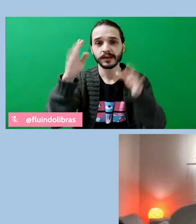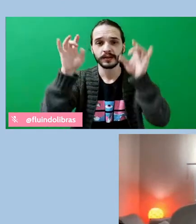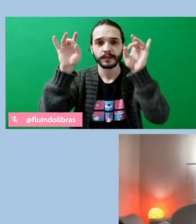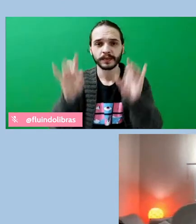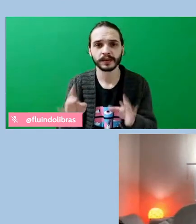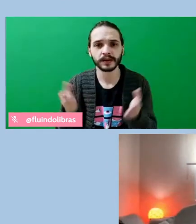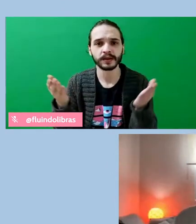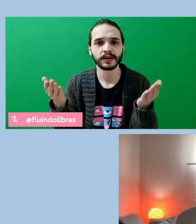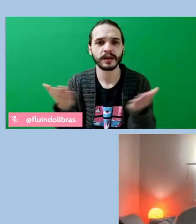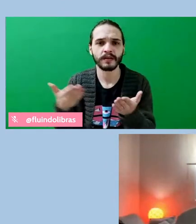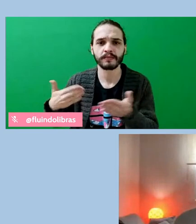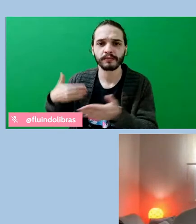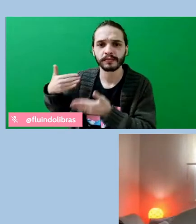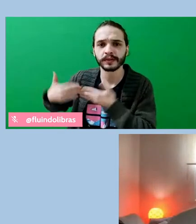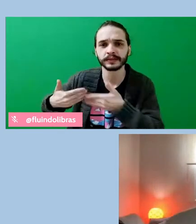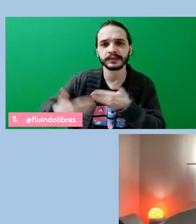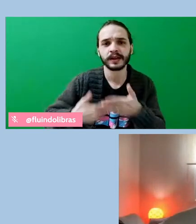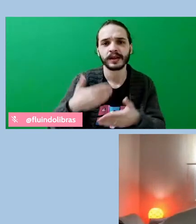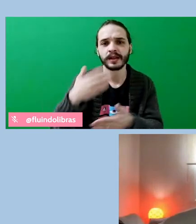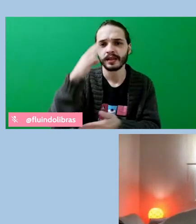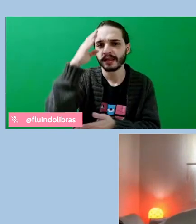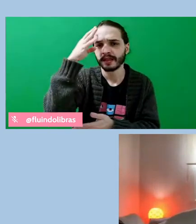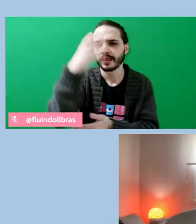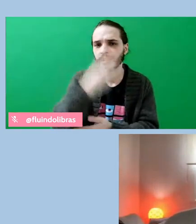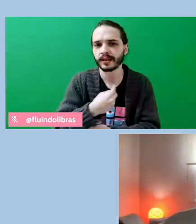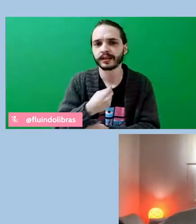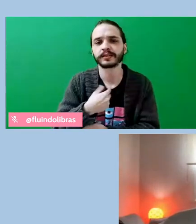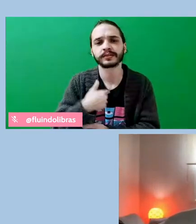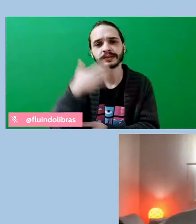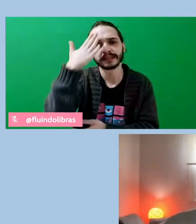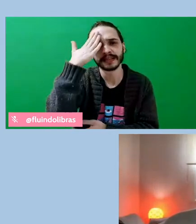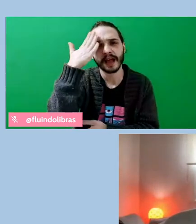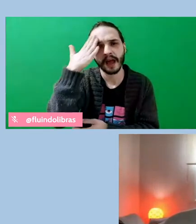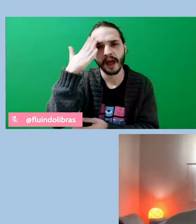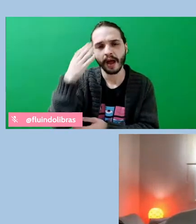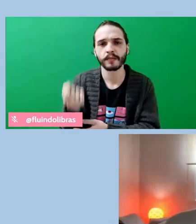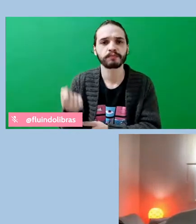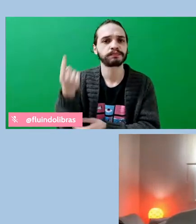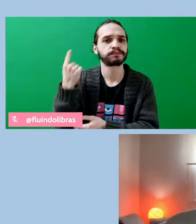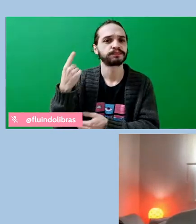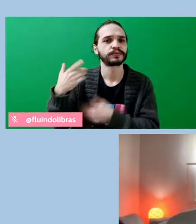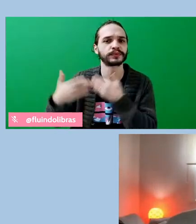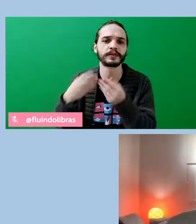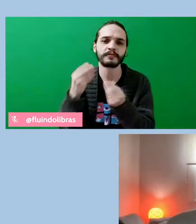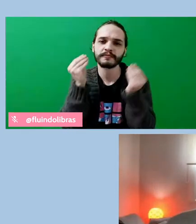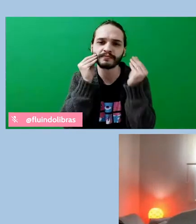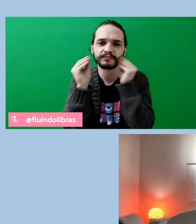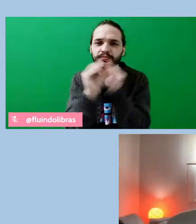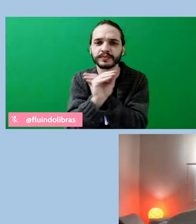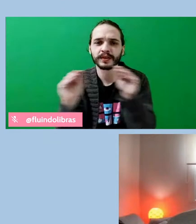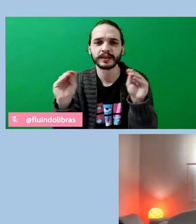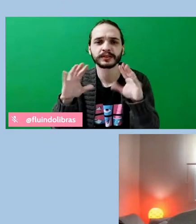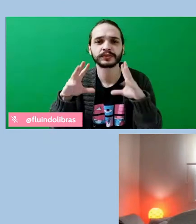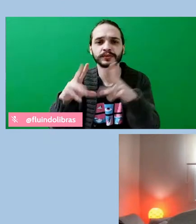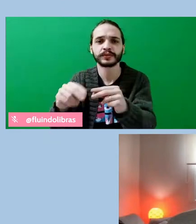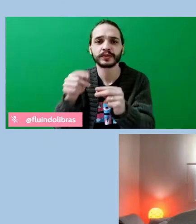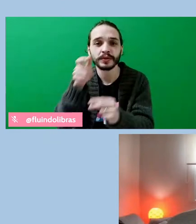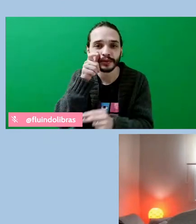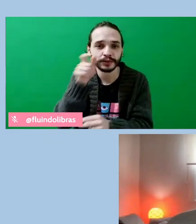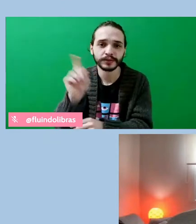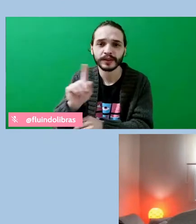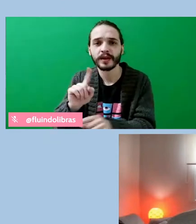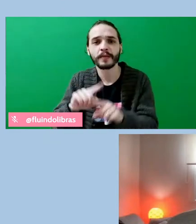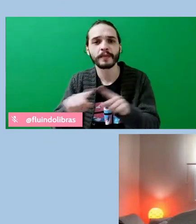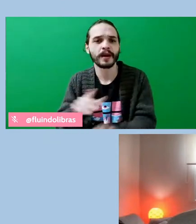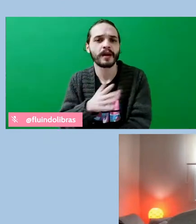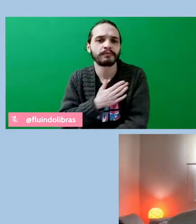foi um processo muito lindo. A gente sabe quão doido foi chegar até aqui, então eu queria mandar um beijo para todo mundo que está vendo e não está, mas realmente de coração agradecer